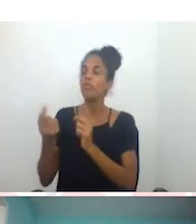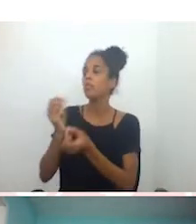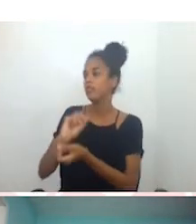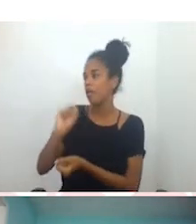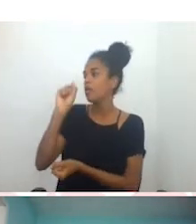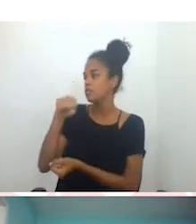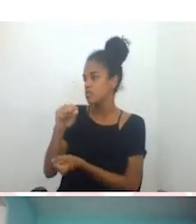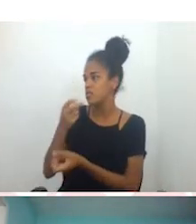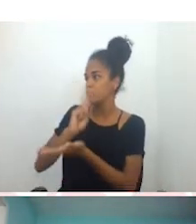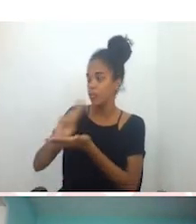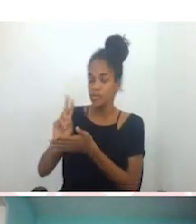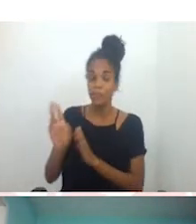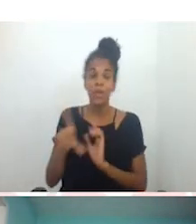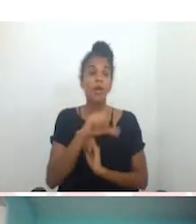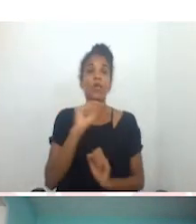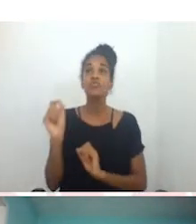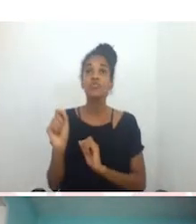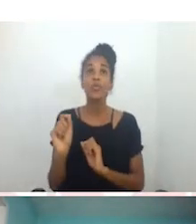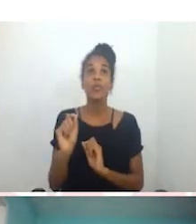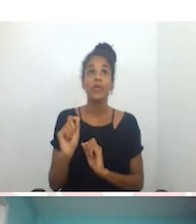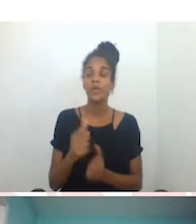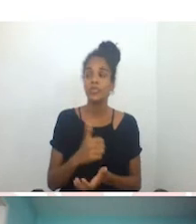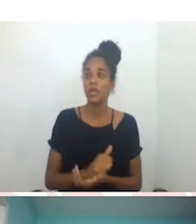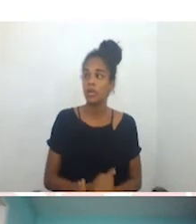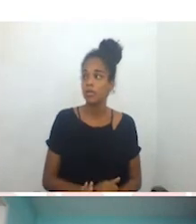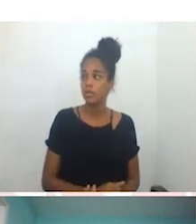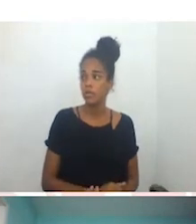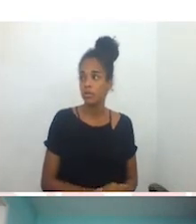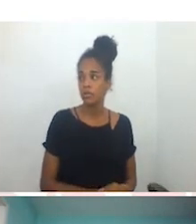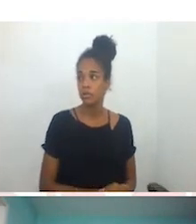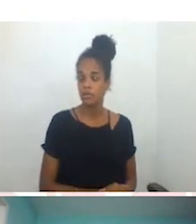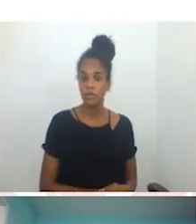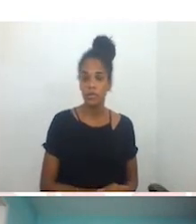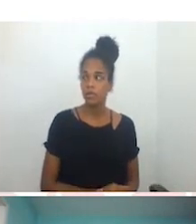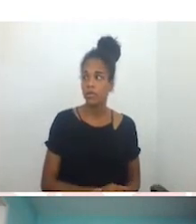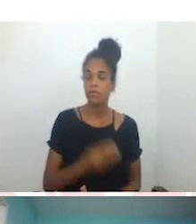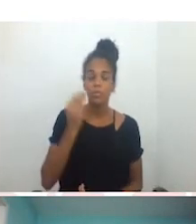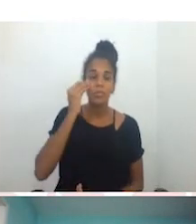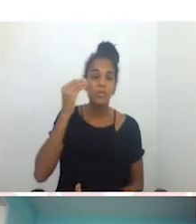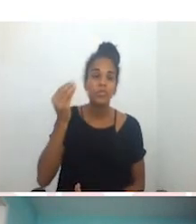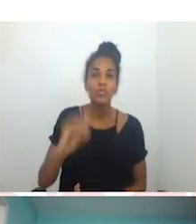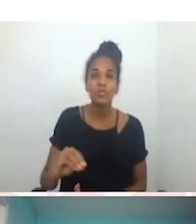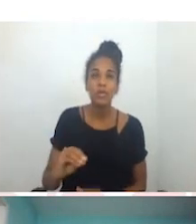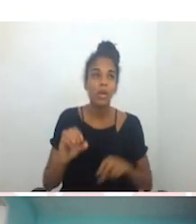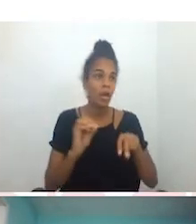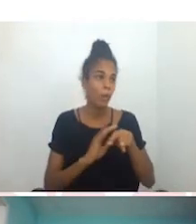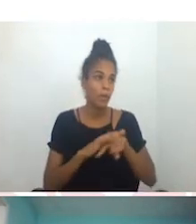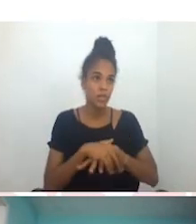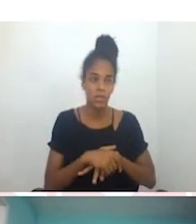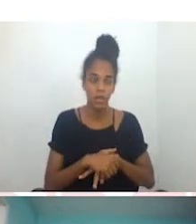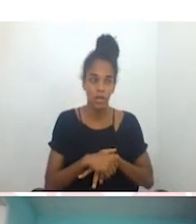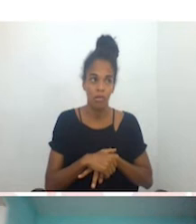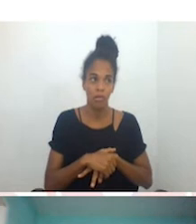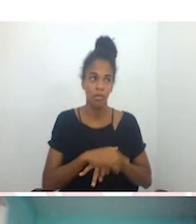não prejudicar o paciente. Agora, um paciente hipertenso, e que a gente pode trocar o bloqueador do receptor de angiotensina por uma